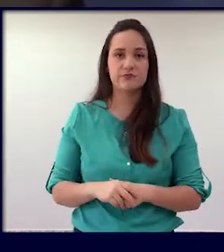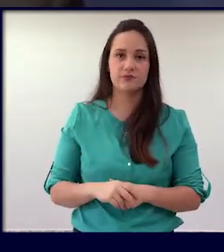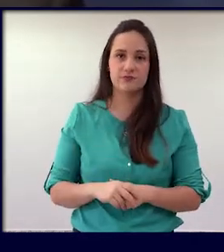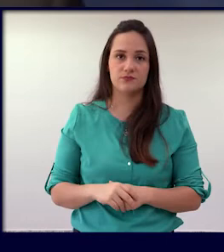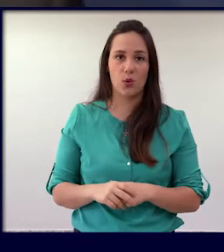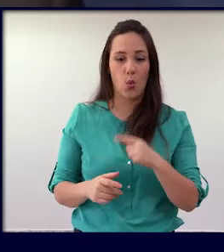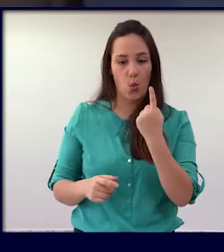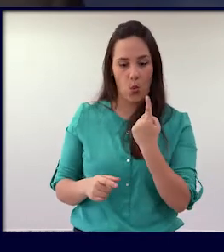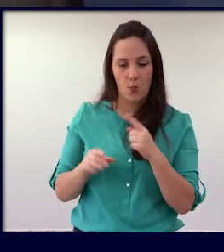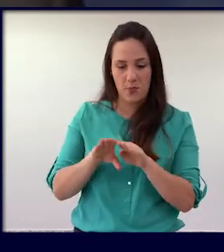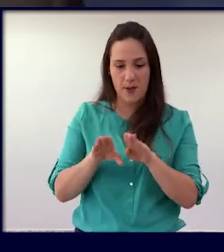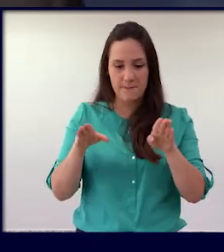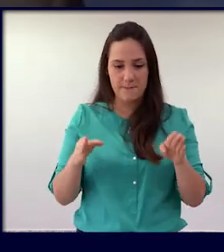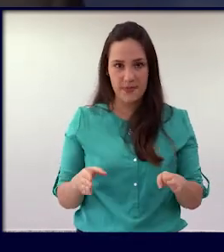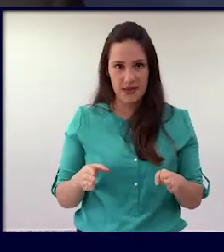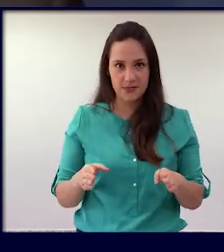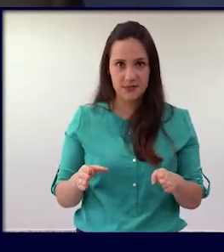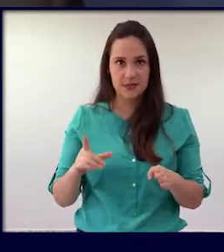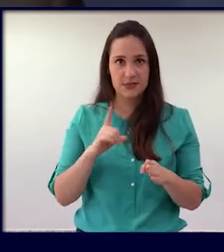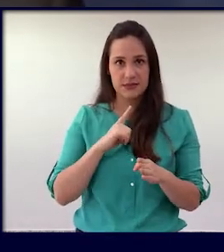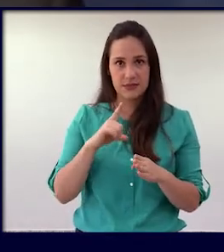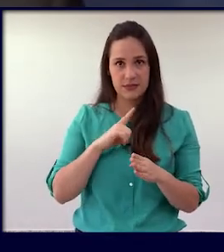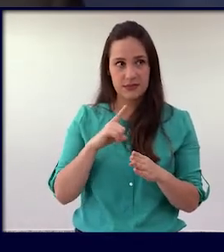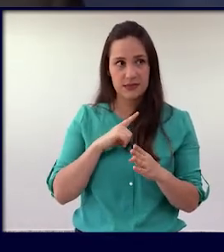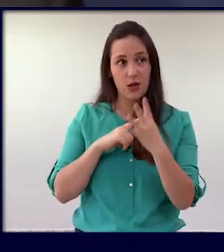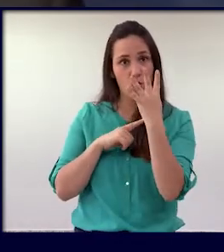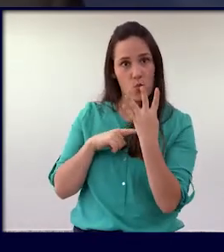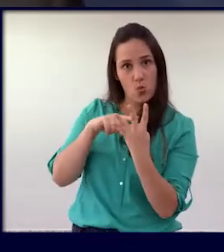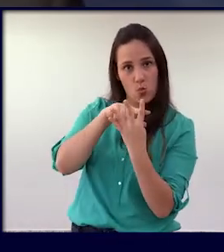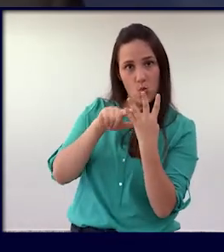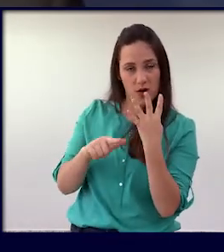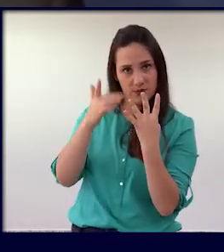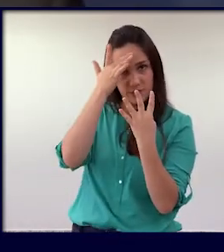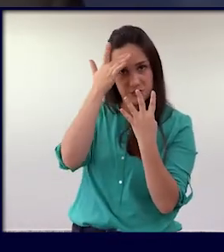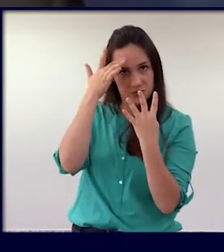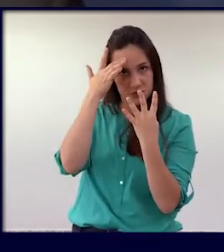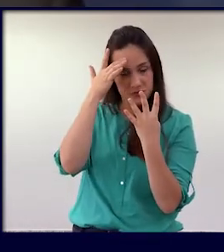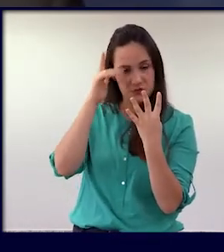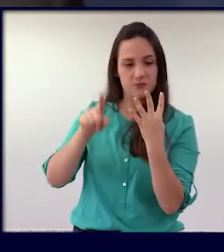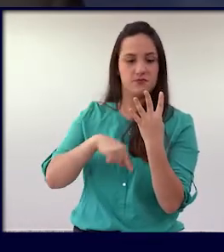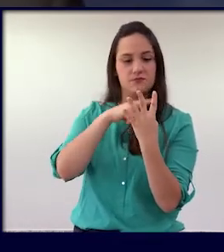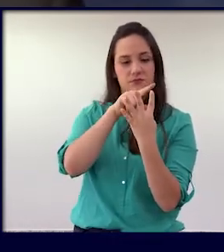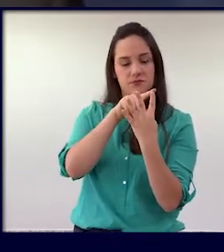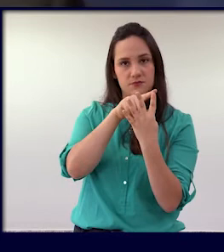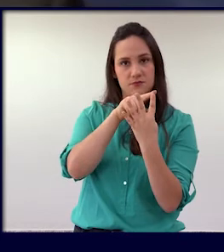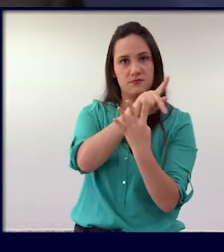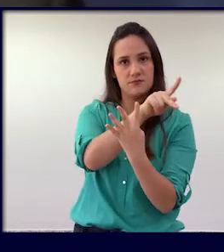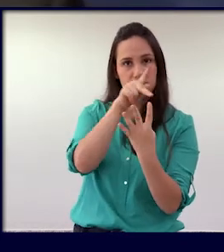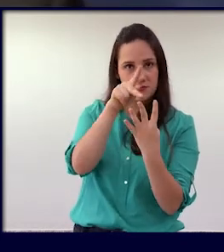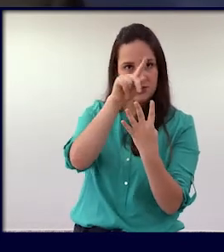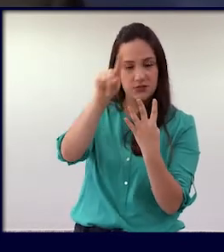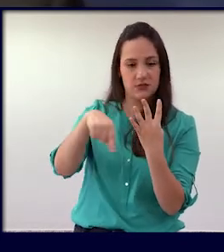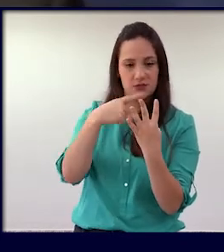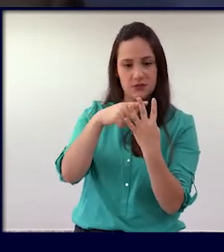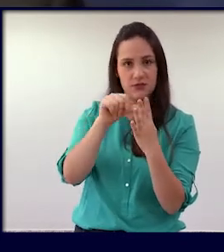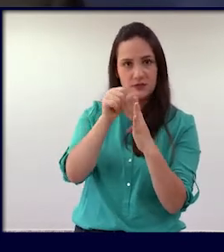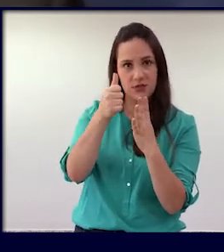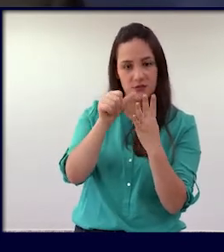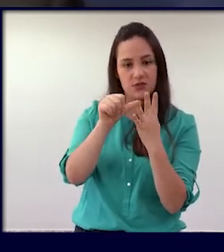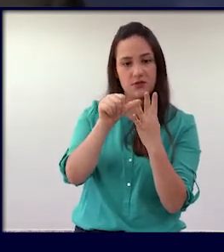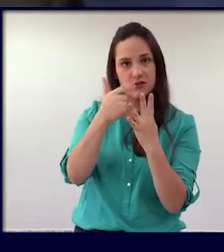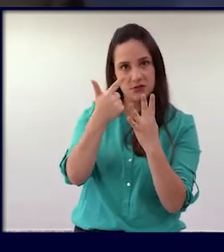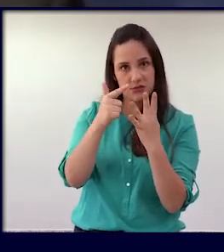convocados. Deixa eu explicar direitinho. Uma mesa receptora de votos, ela é composta de 4 pessoas. Ela é composta